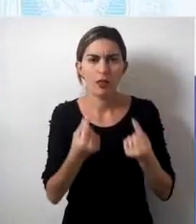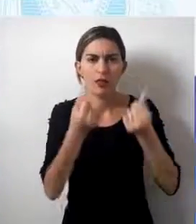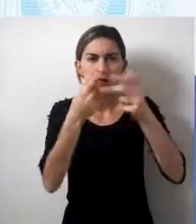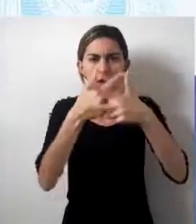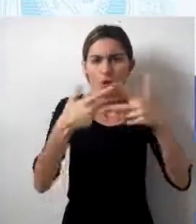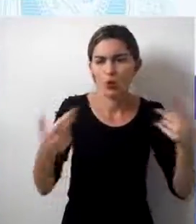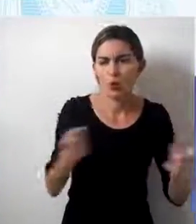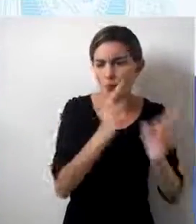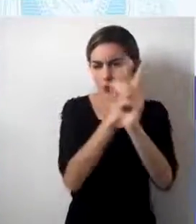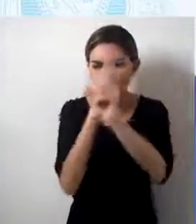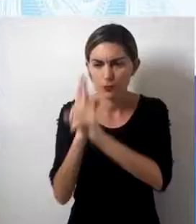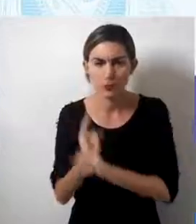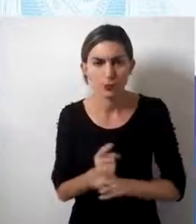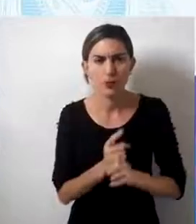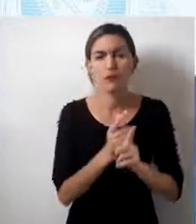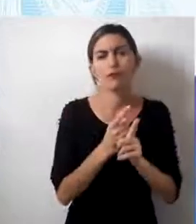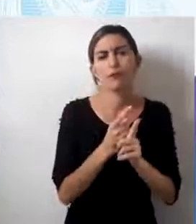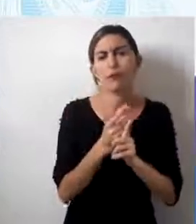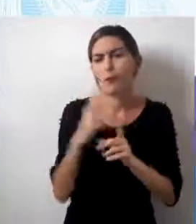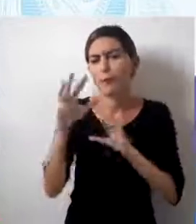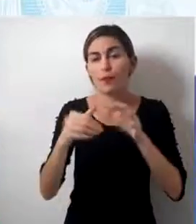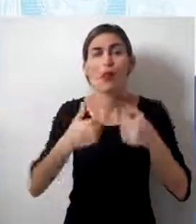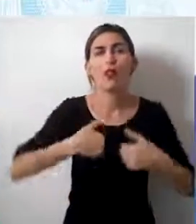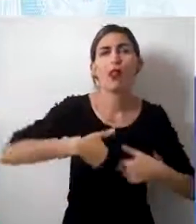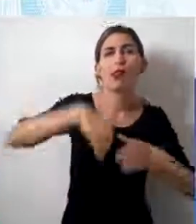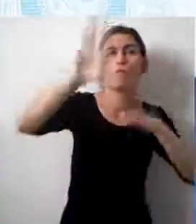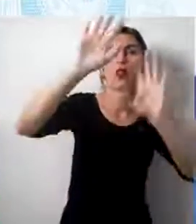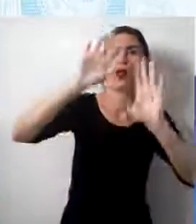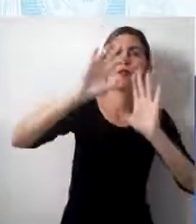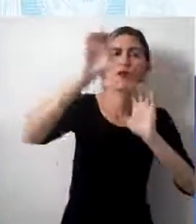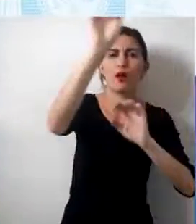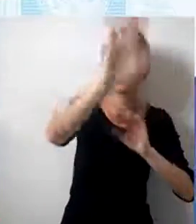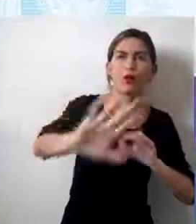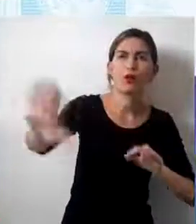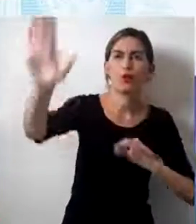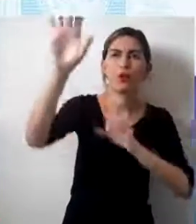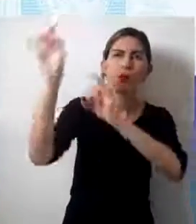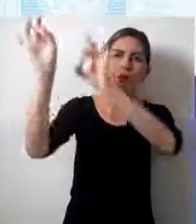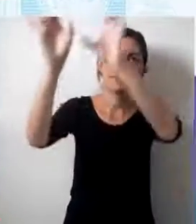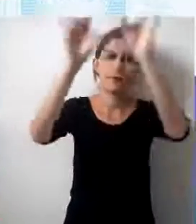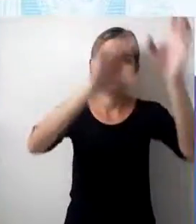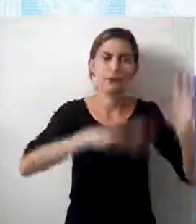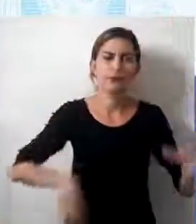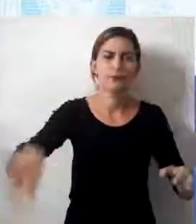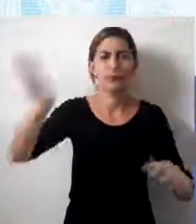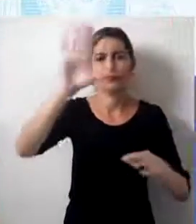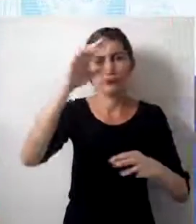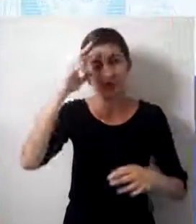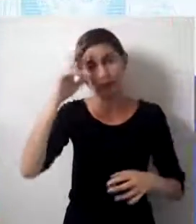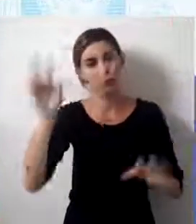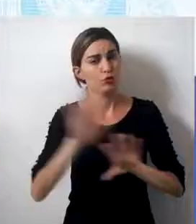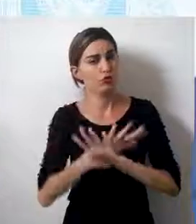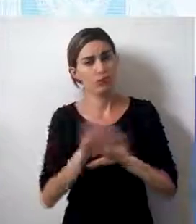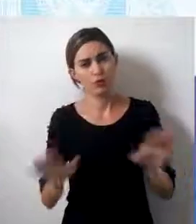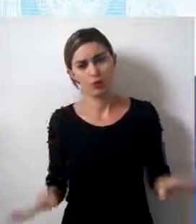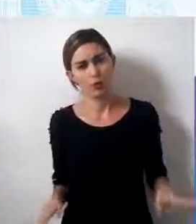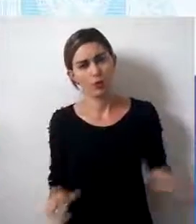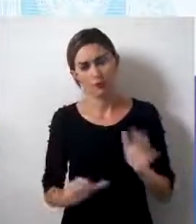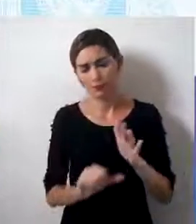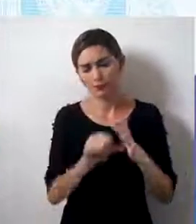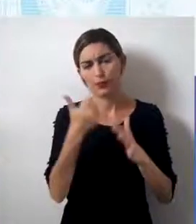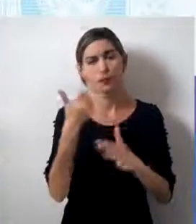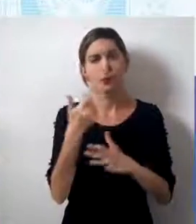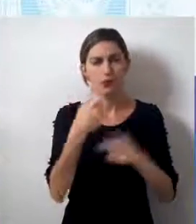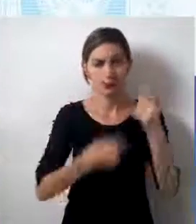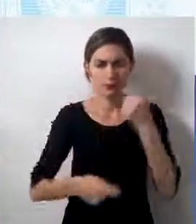riquezas que o território oferecia e levar essas riquezas para a Europa, né? Então, a